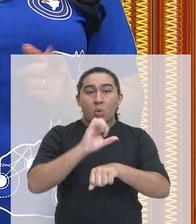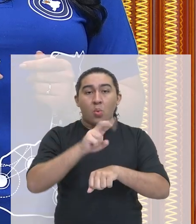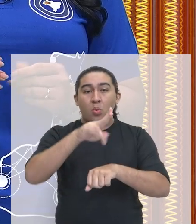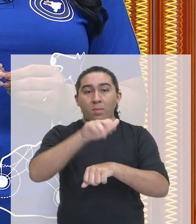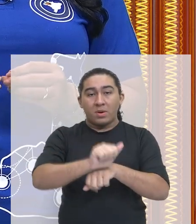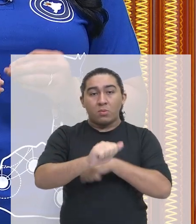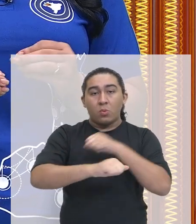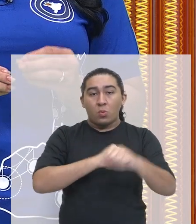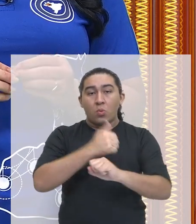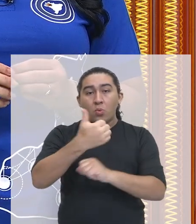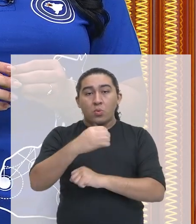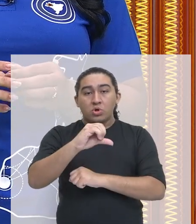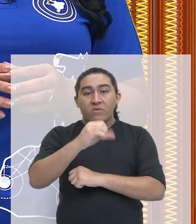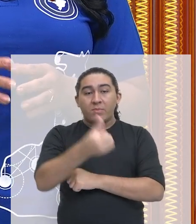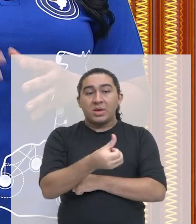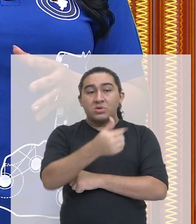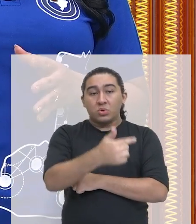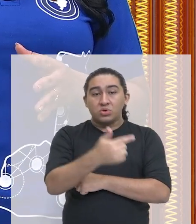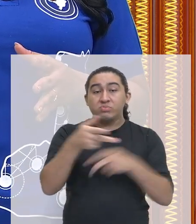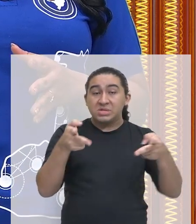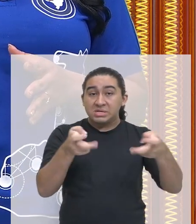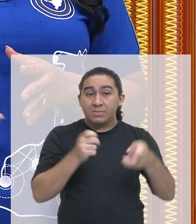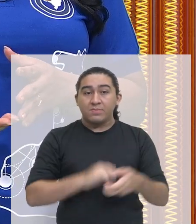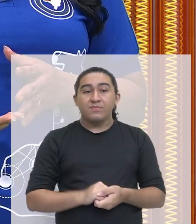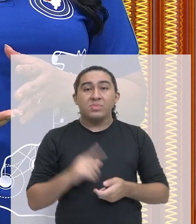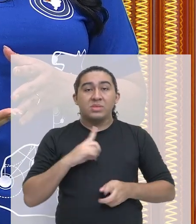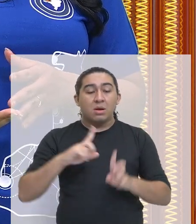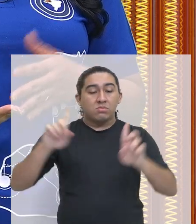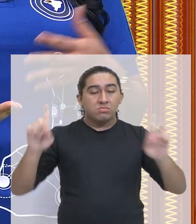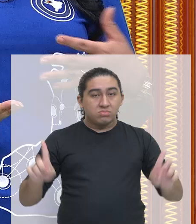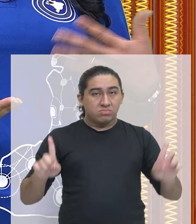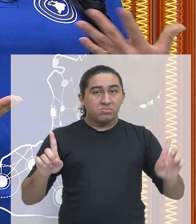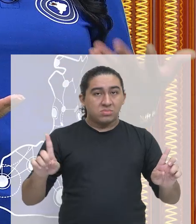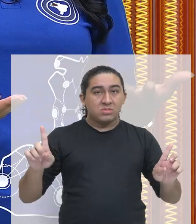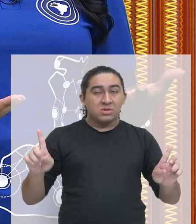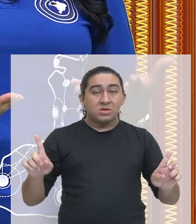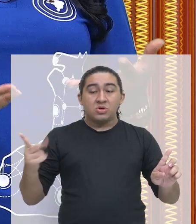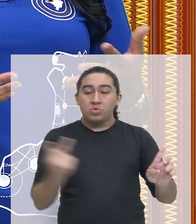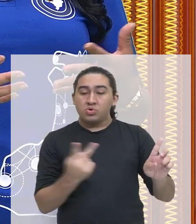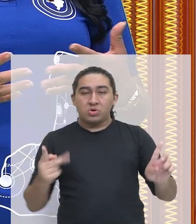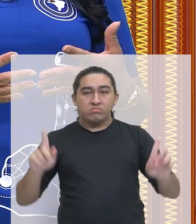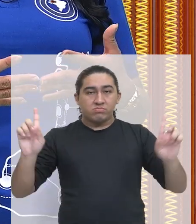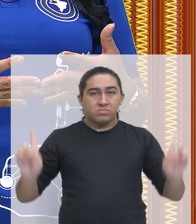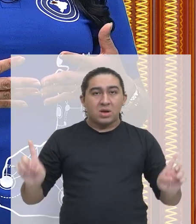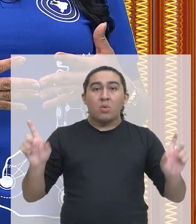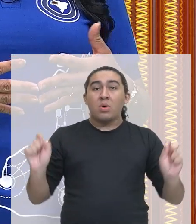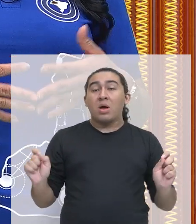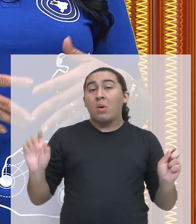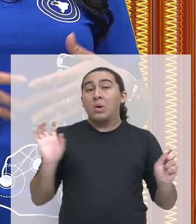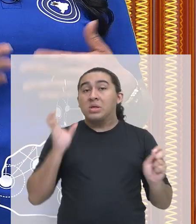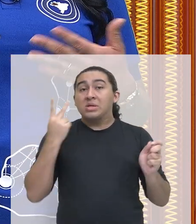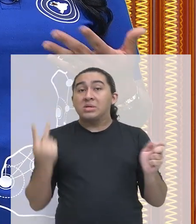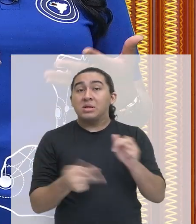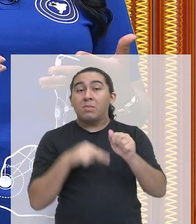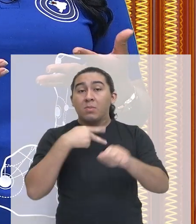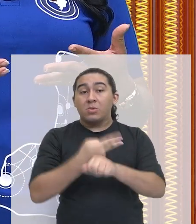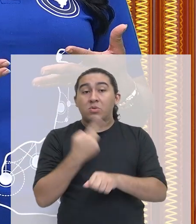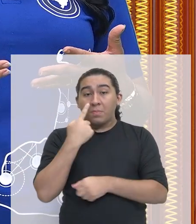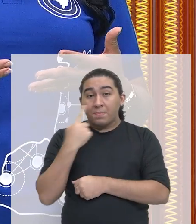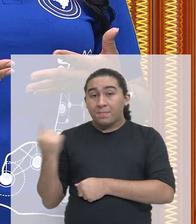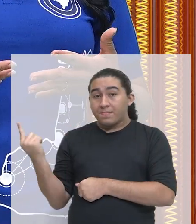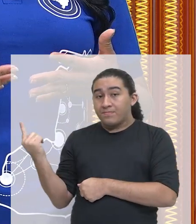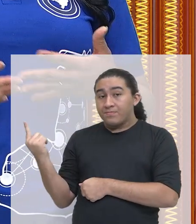1962. Observem só, né? Nós temos aqui, de um lado, os norte-americanos, do outro lado, os russos, em que eles vão justamente